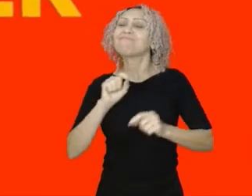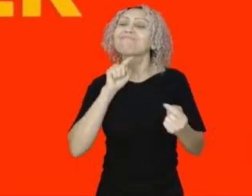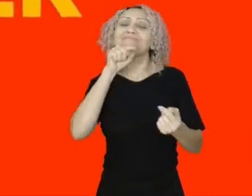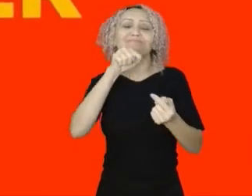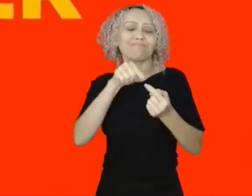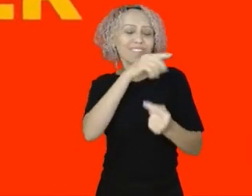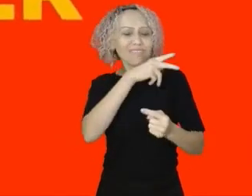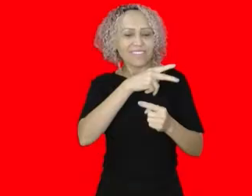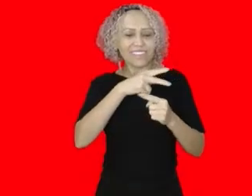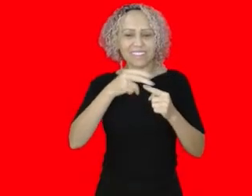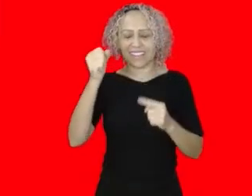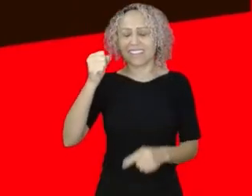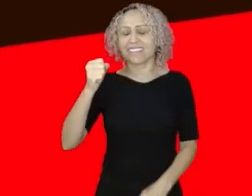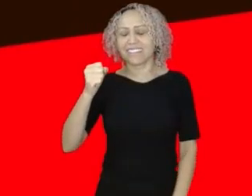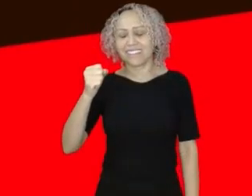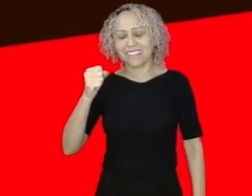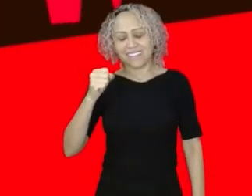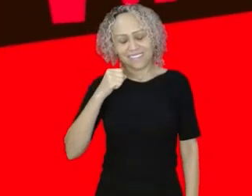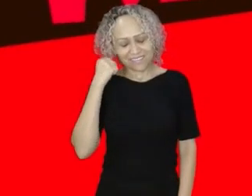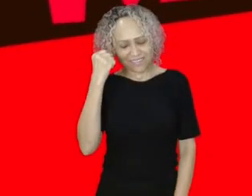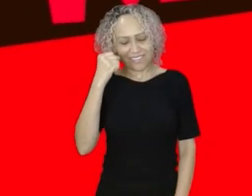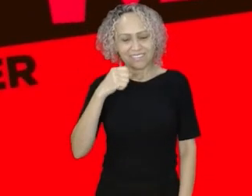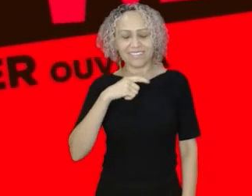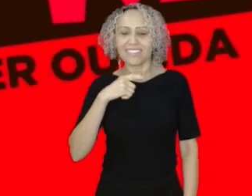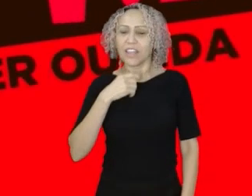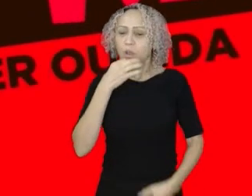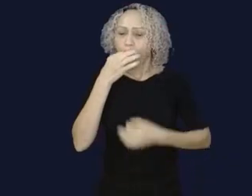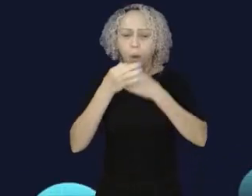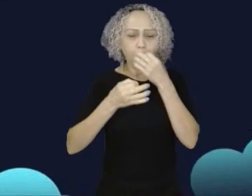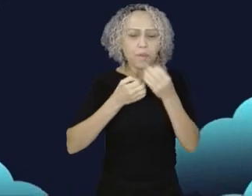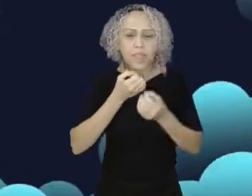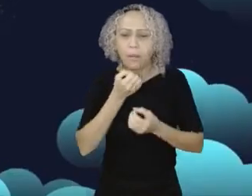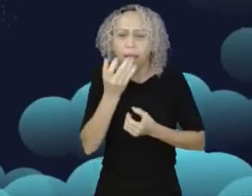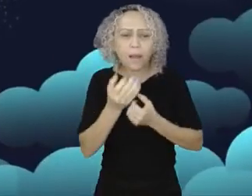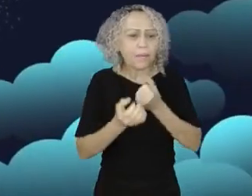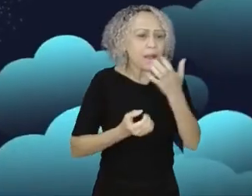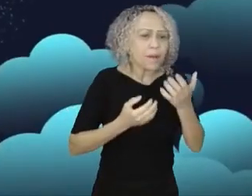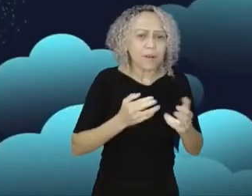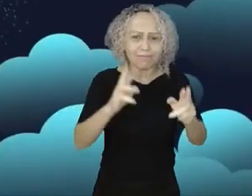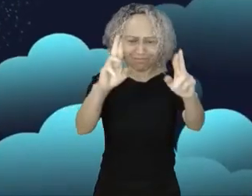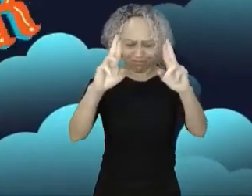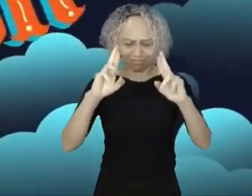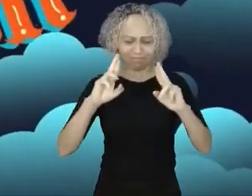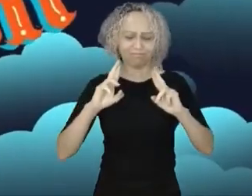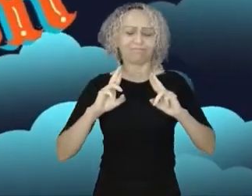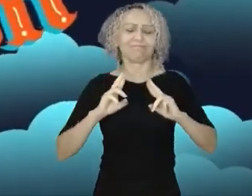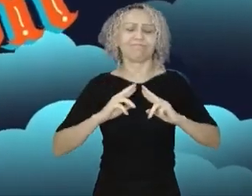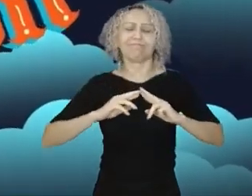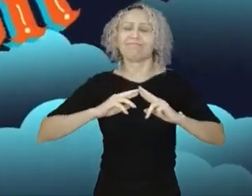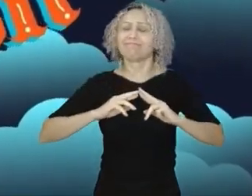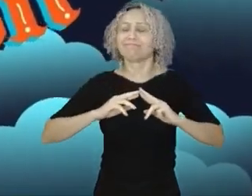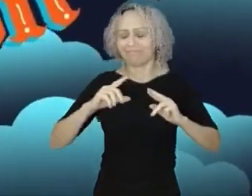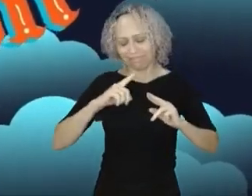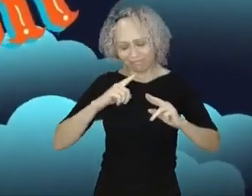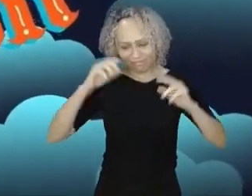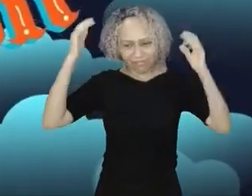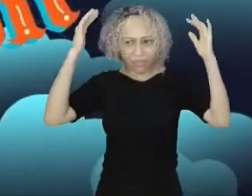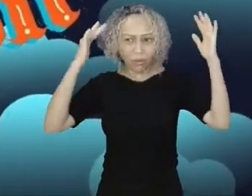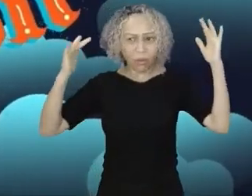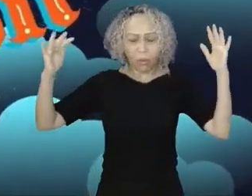batalhando pra vencer. Tenho voz pra ser ouvida, tenho sonhos pra